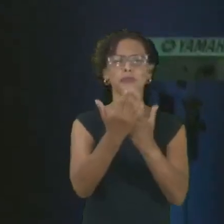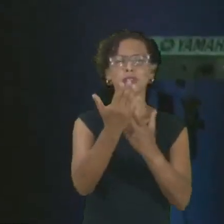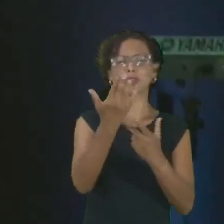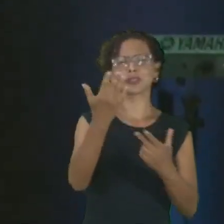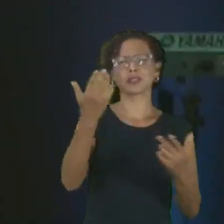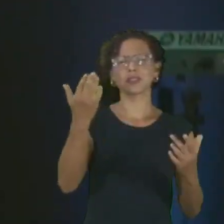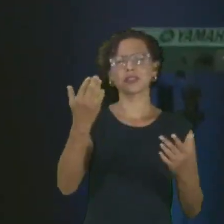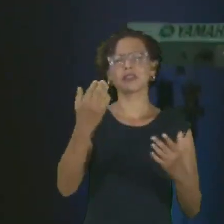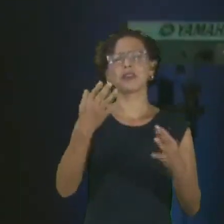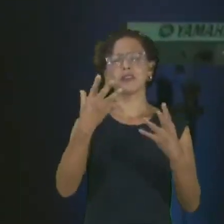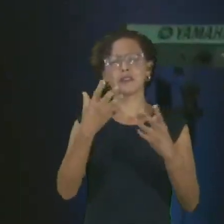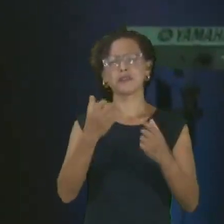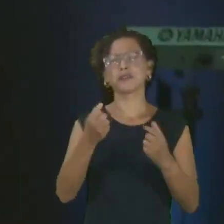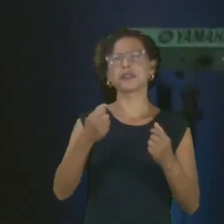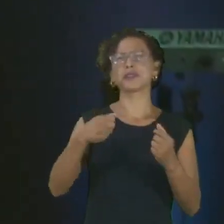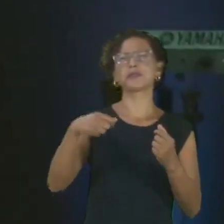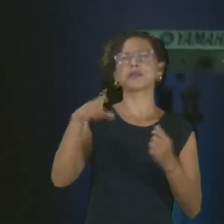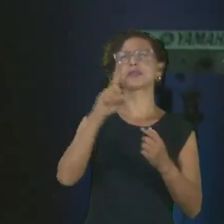Nós vamos chegar no céu.